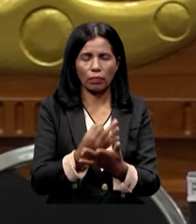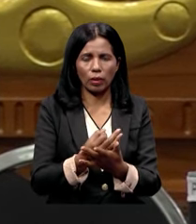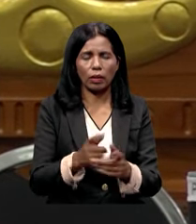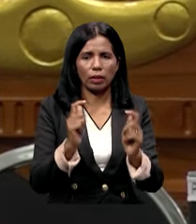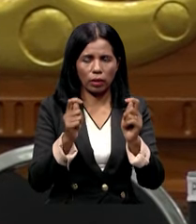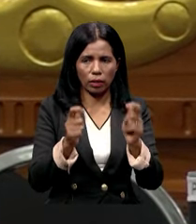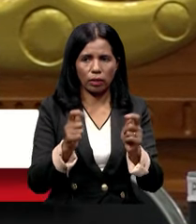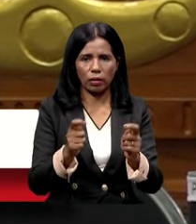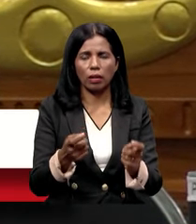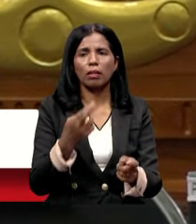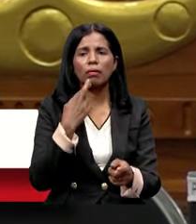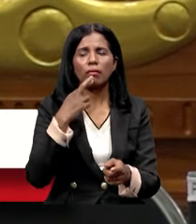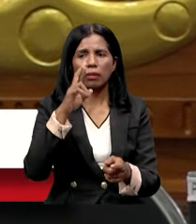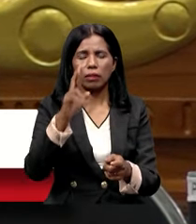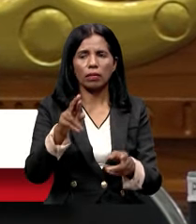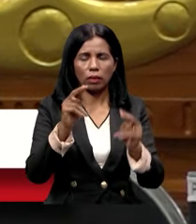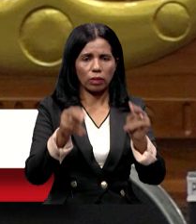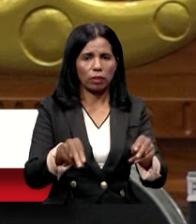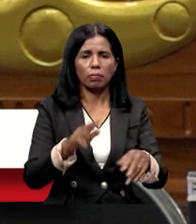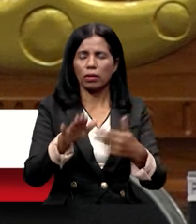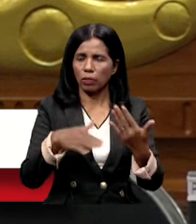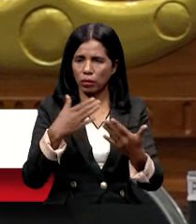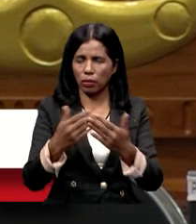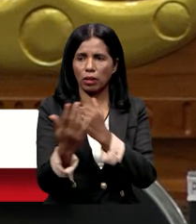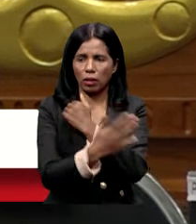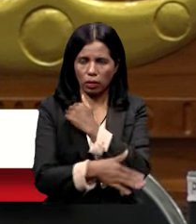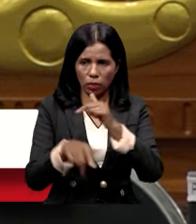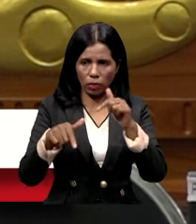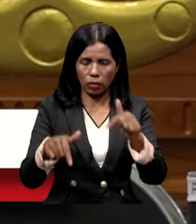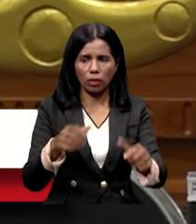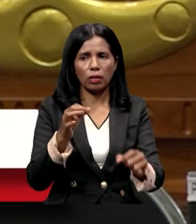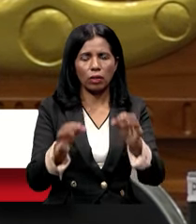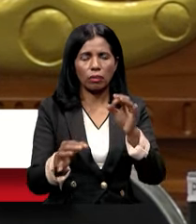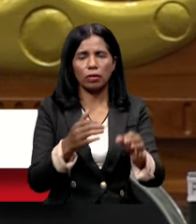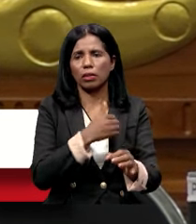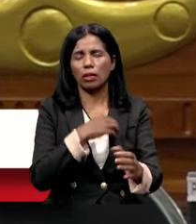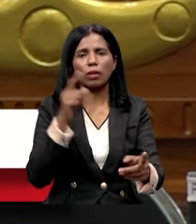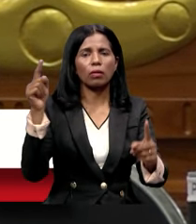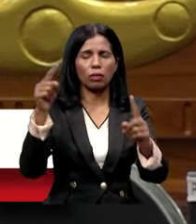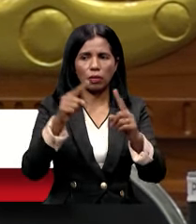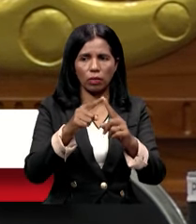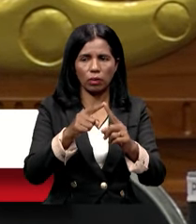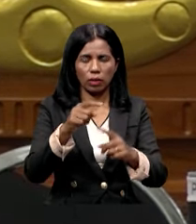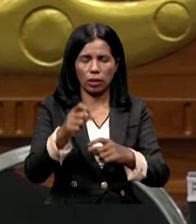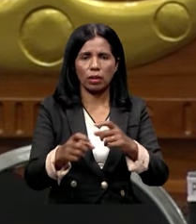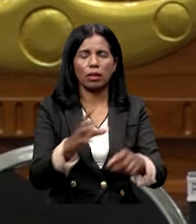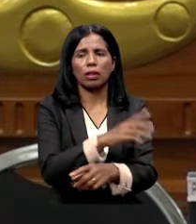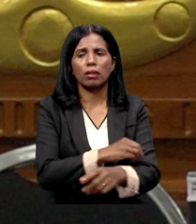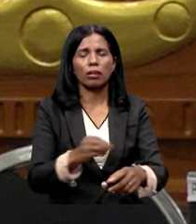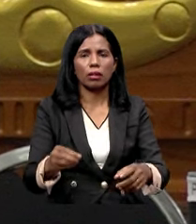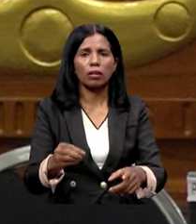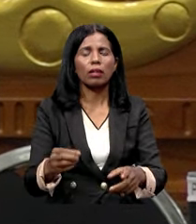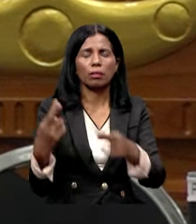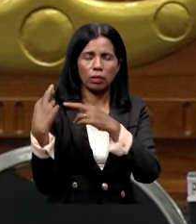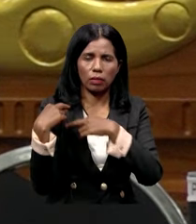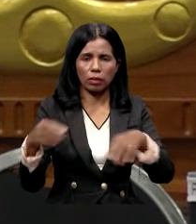para tu responde necessidade hototo e raio da ne mais que se dá o to. O conceito tinha lima gradualmente